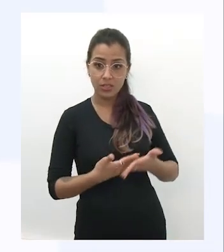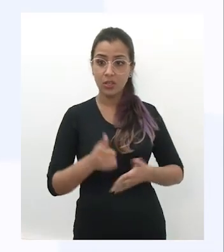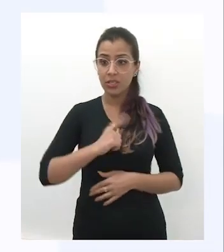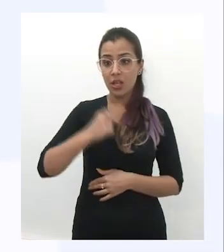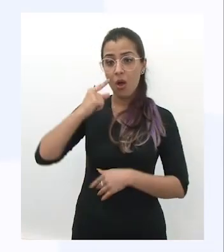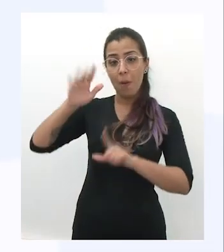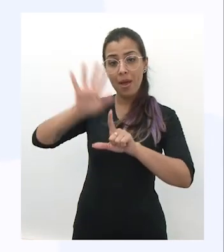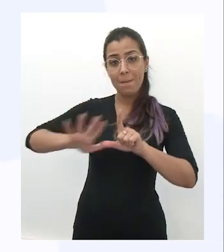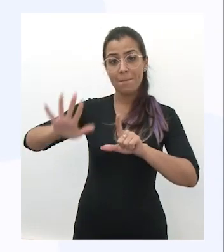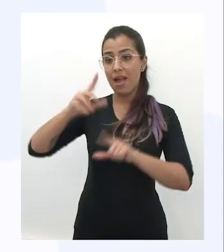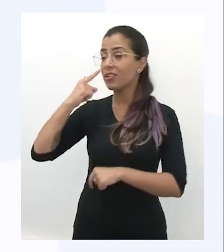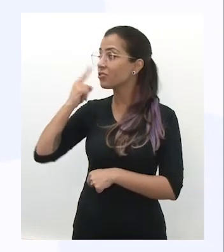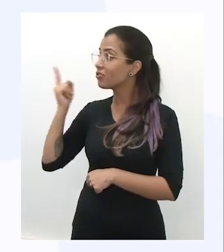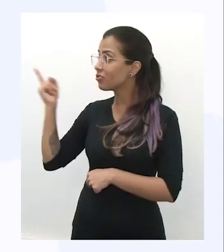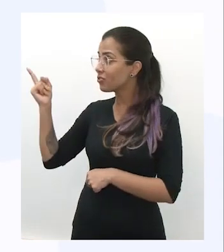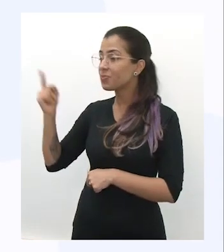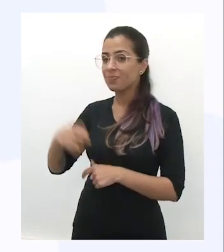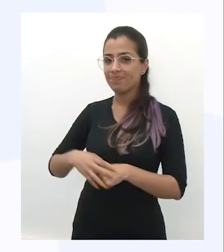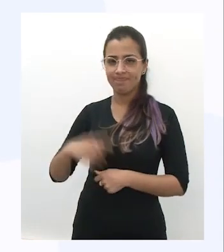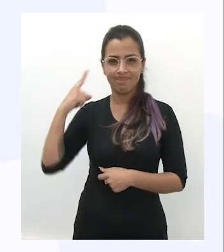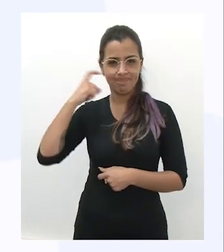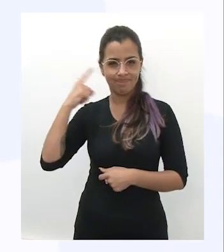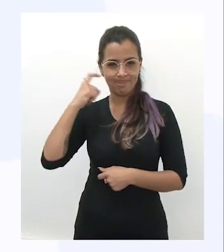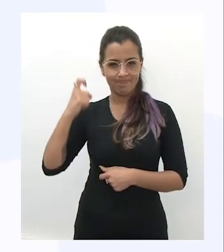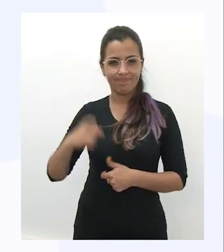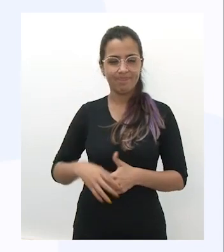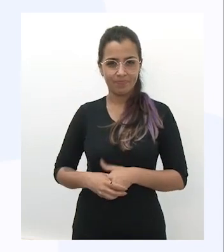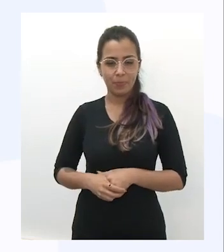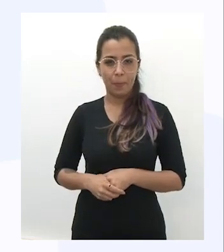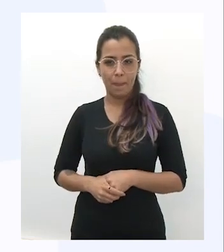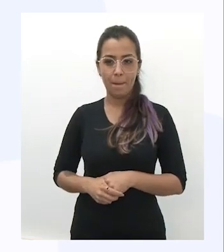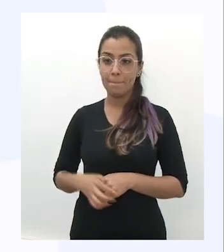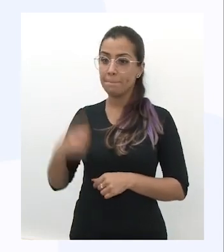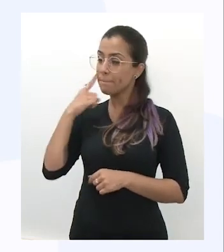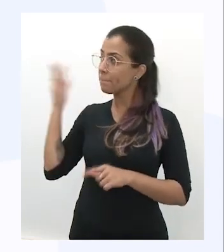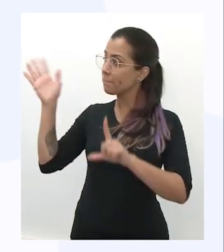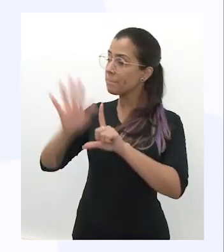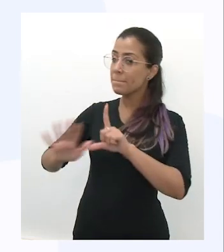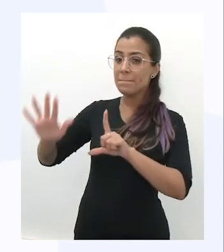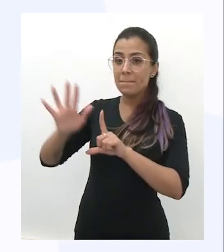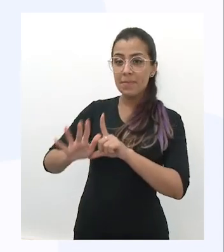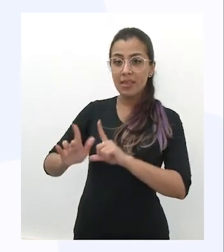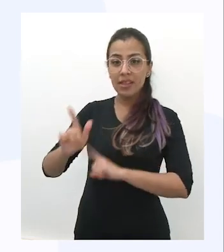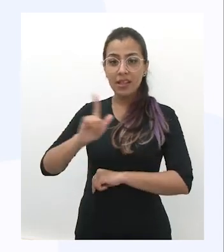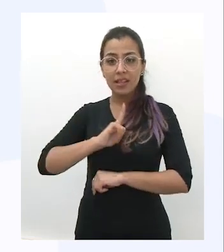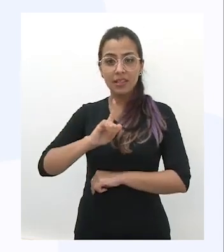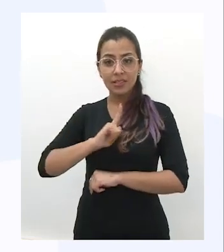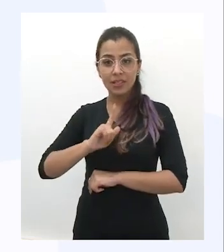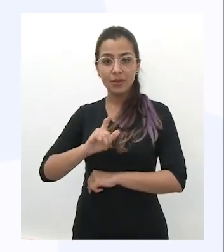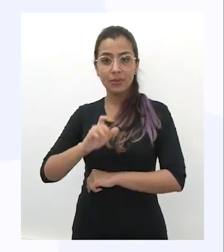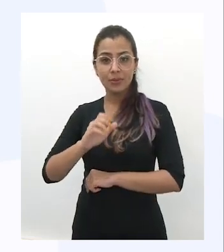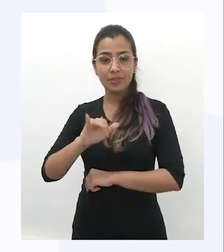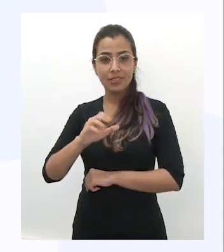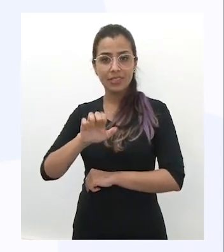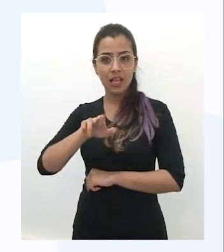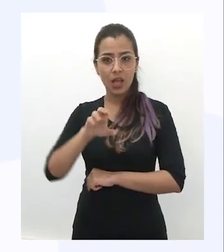Senado romano, né, professora Janaína? Perfeito. Então, aí é uma cena de Cícero, ele denuncia Catilina, é um afresco que